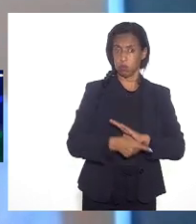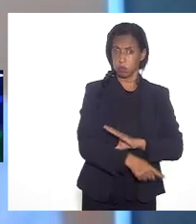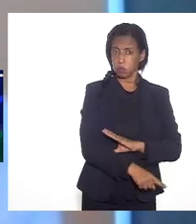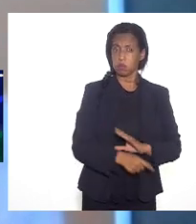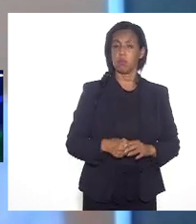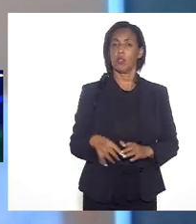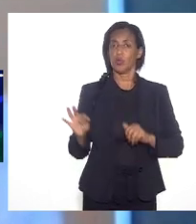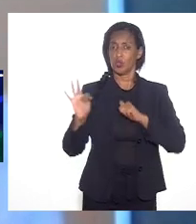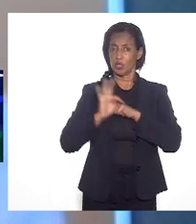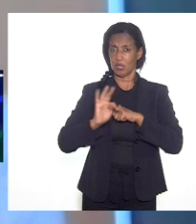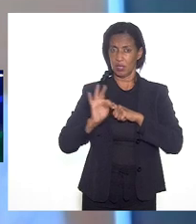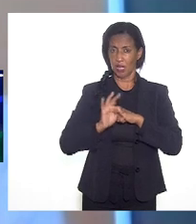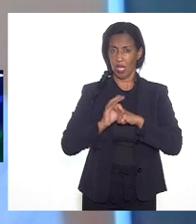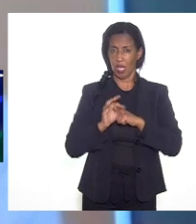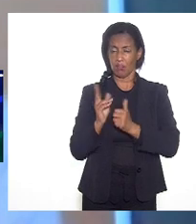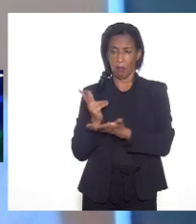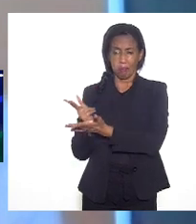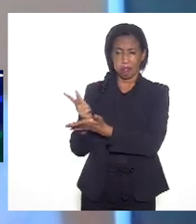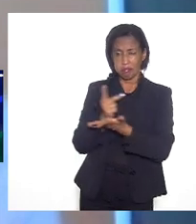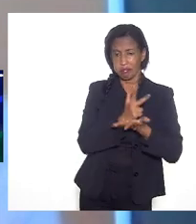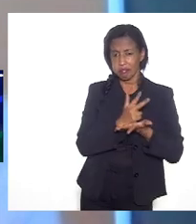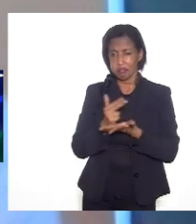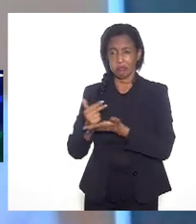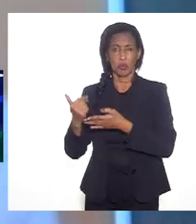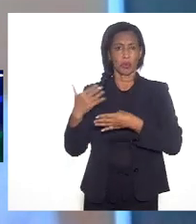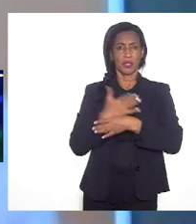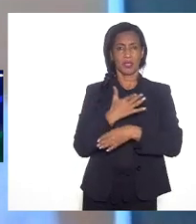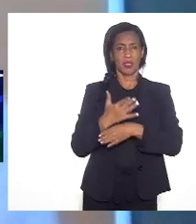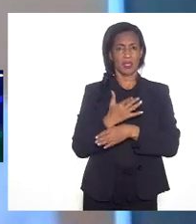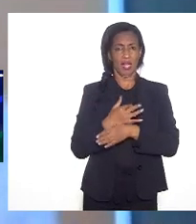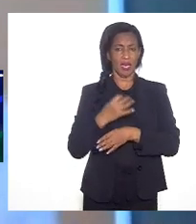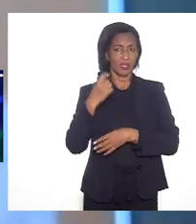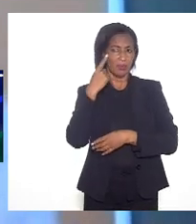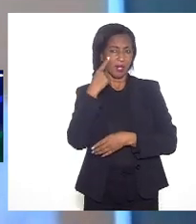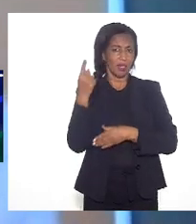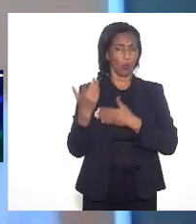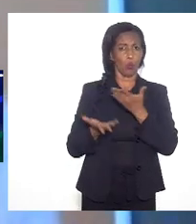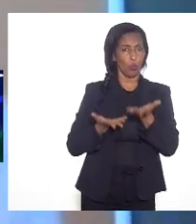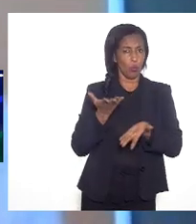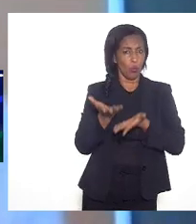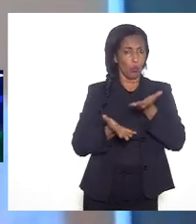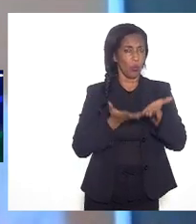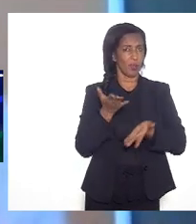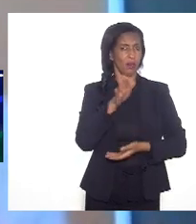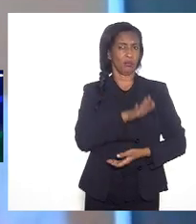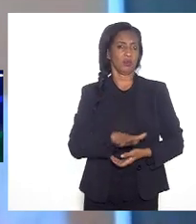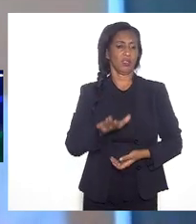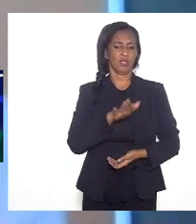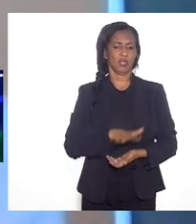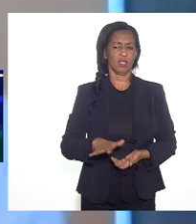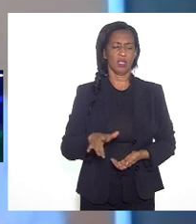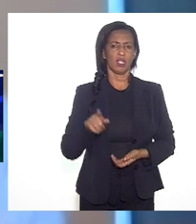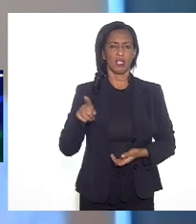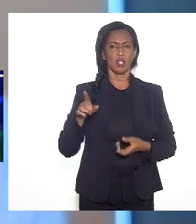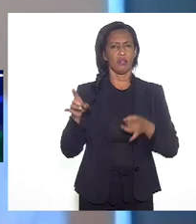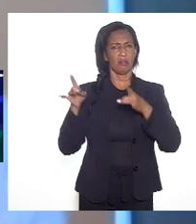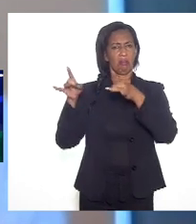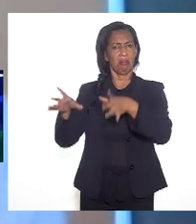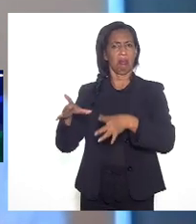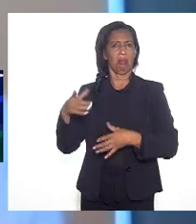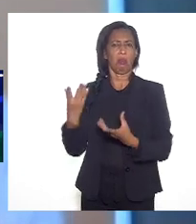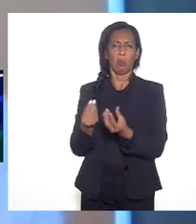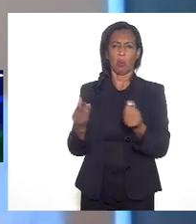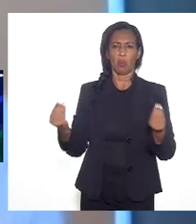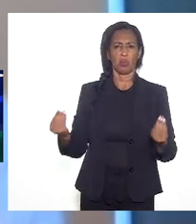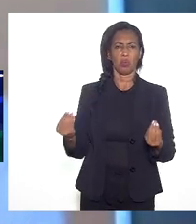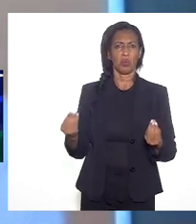nossos técnicos, mapeamos toda a cidade, exatamente para ter o cuidado e o zelo com essas crianças que ficam expostas e muitas